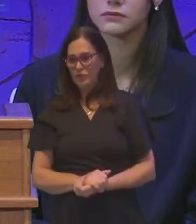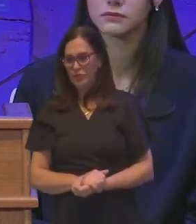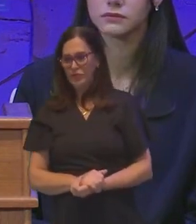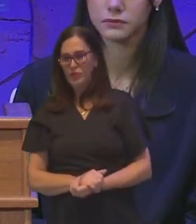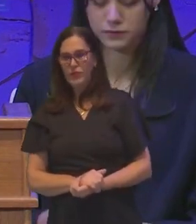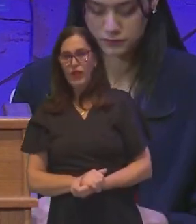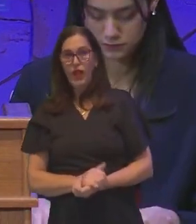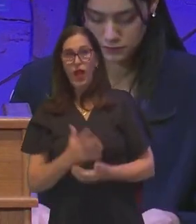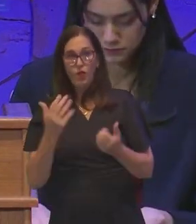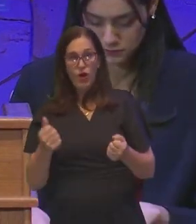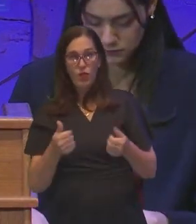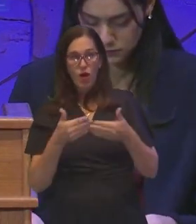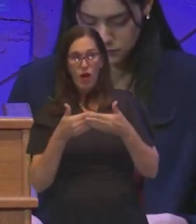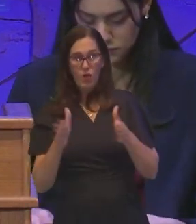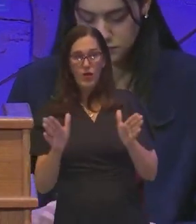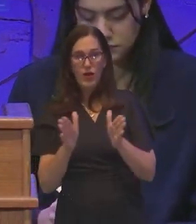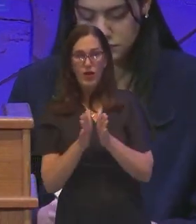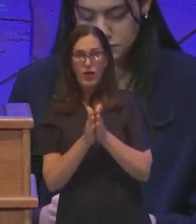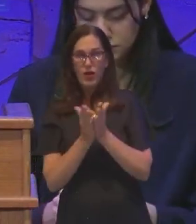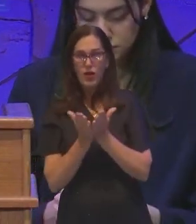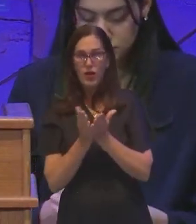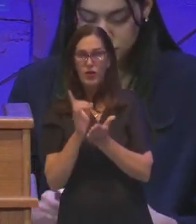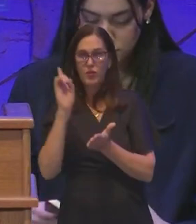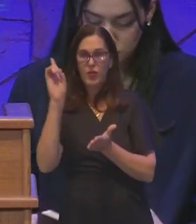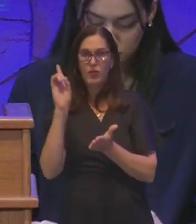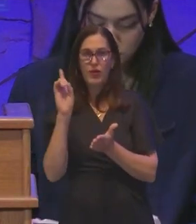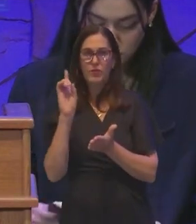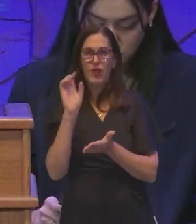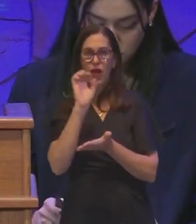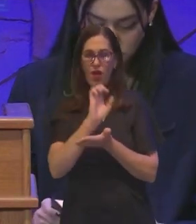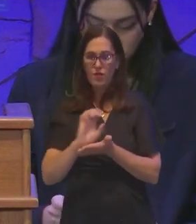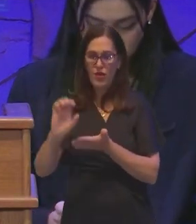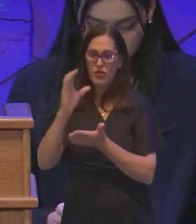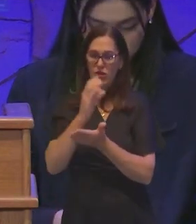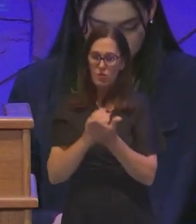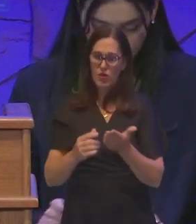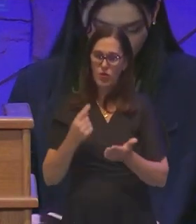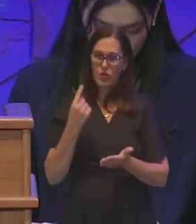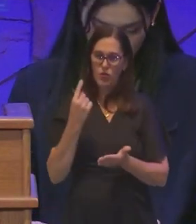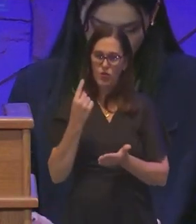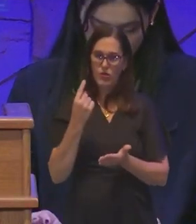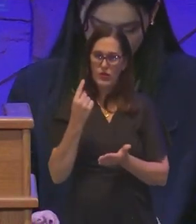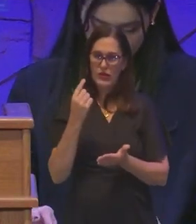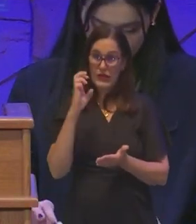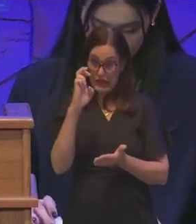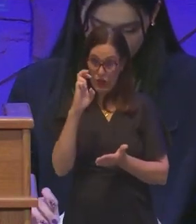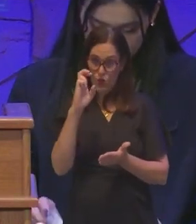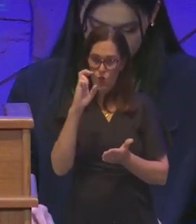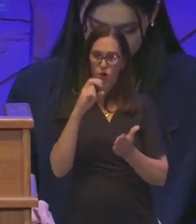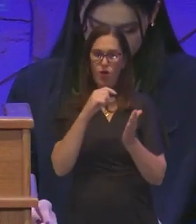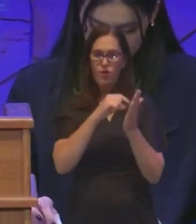Abra comigo Efésios capítulo 5, a partir do verso 1.